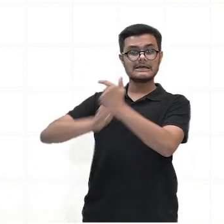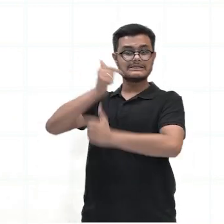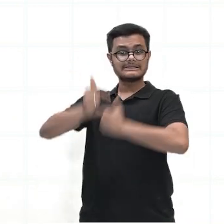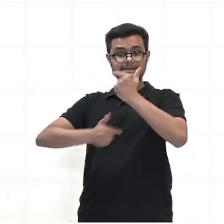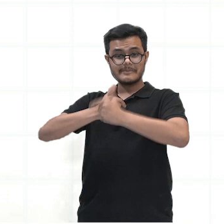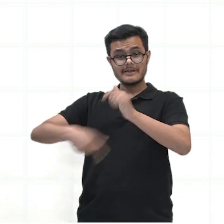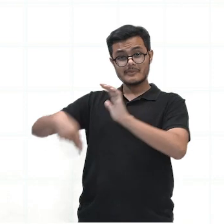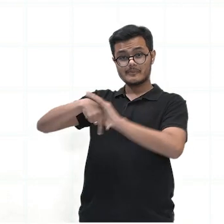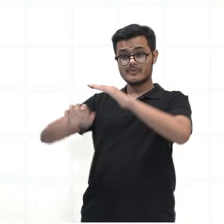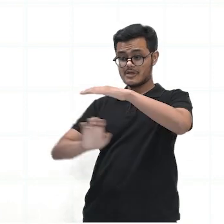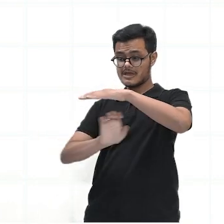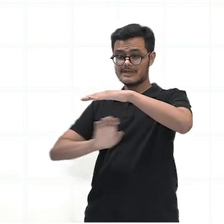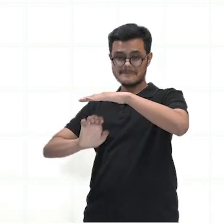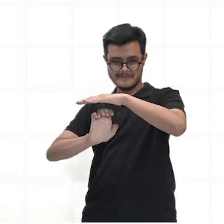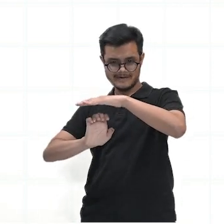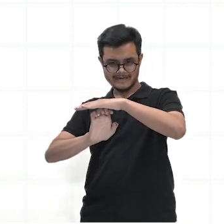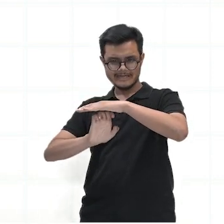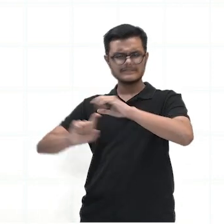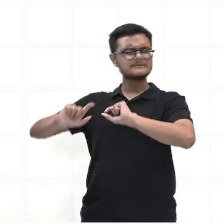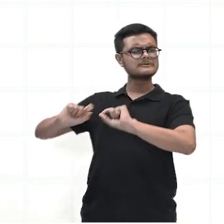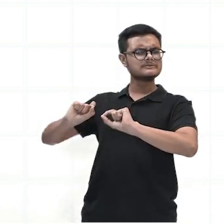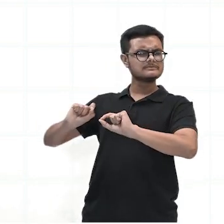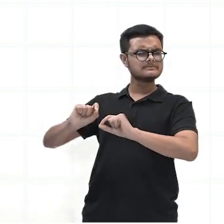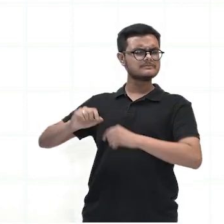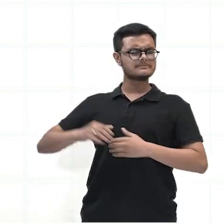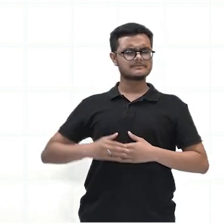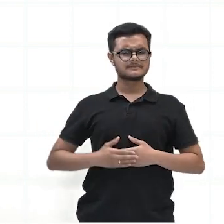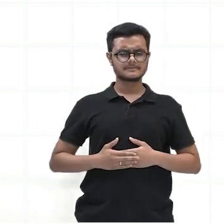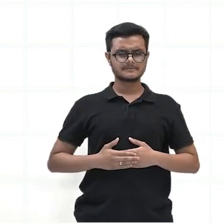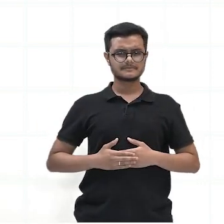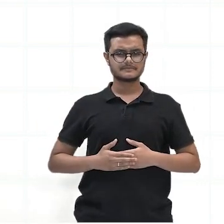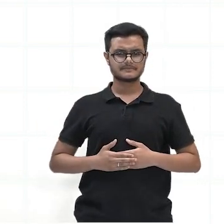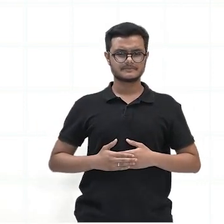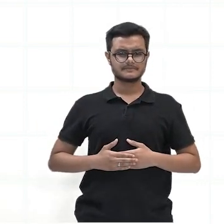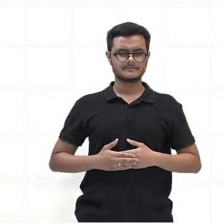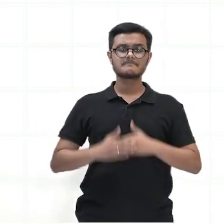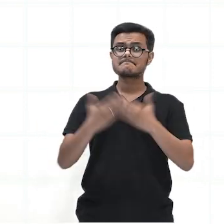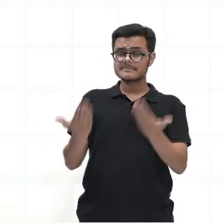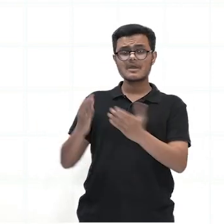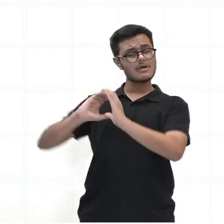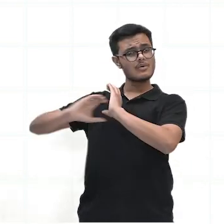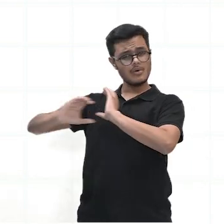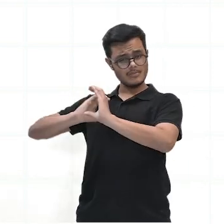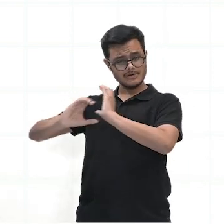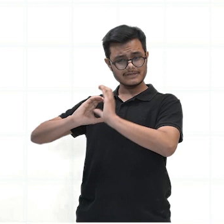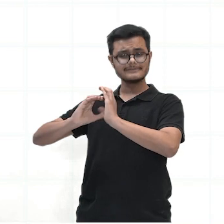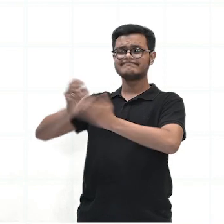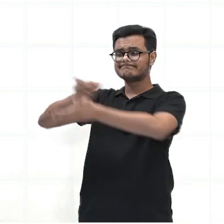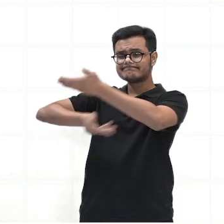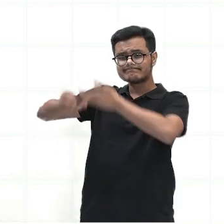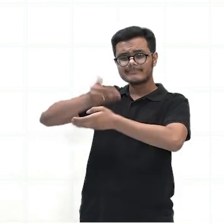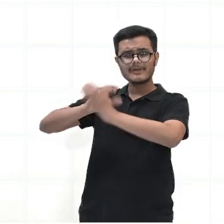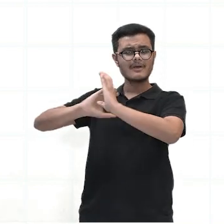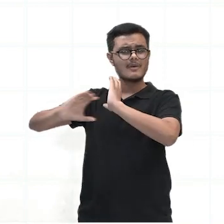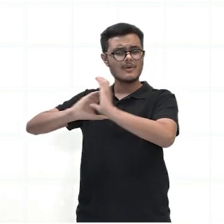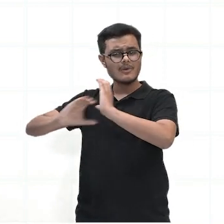company, né? Company, uma companhia de quê? De comunicação, communication